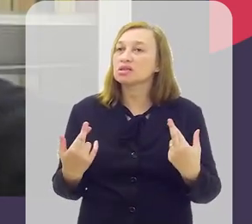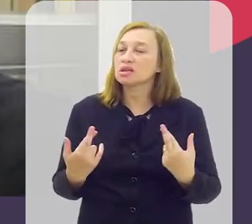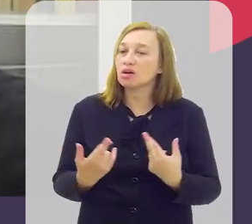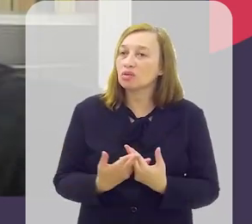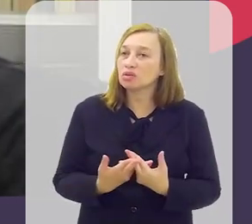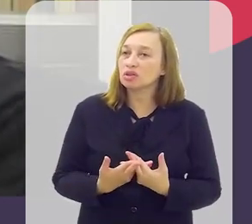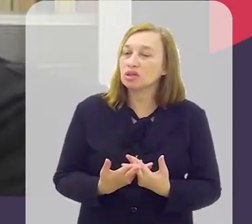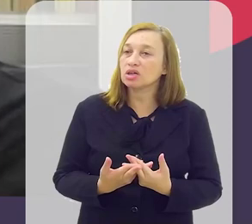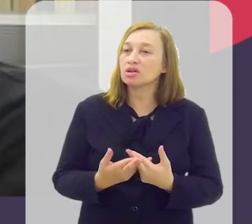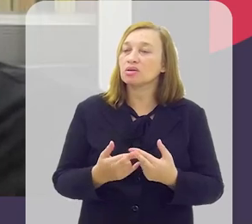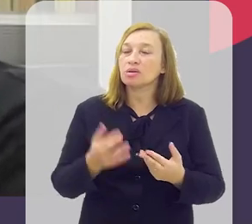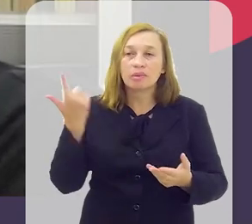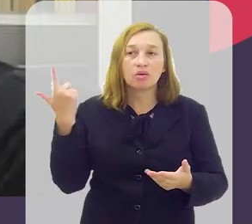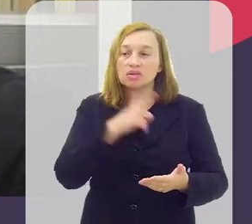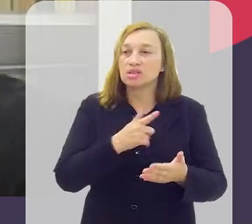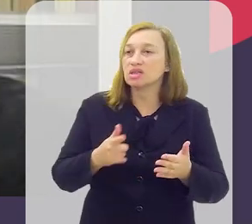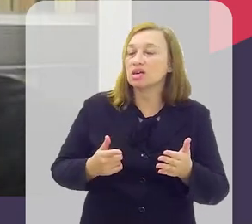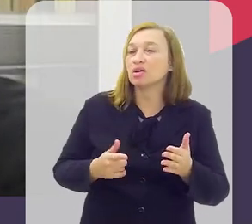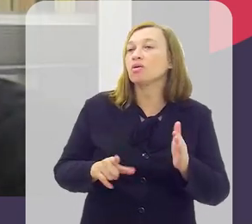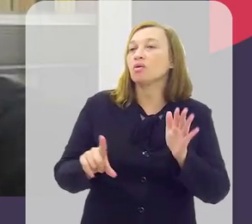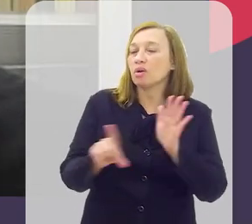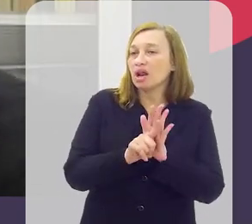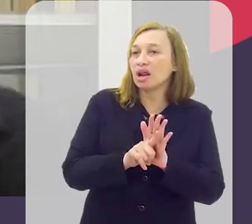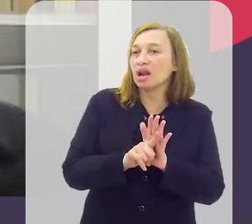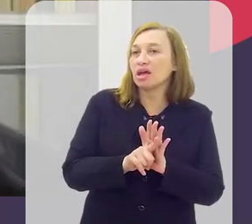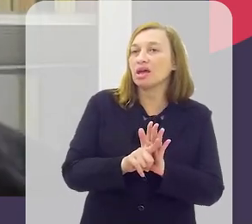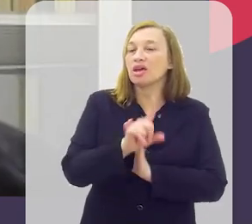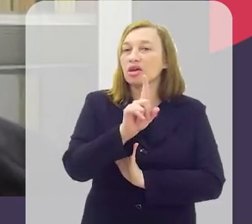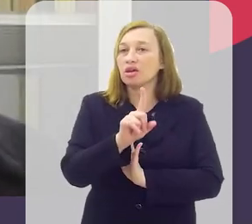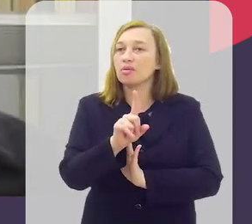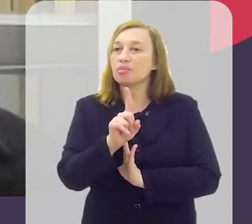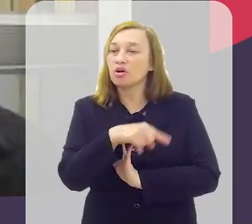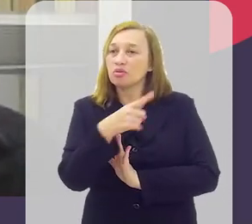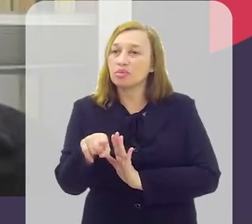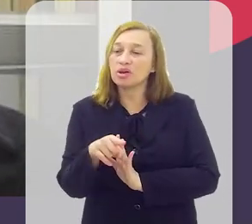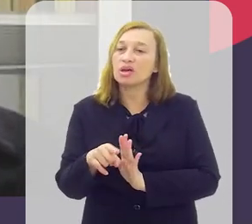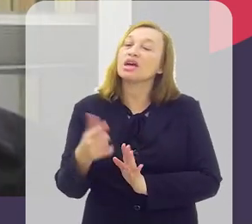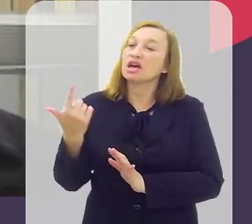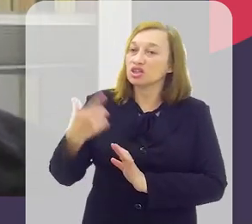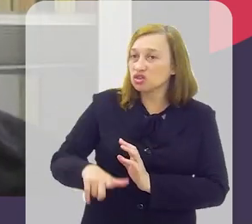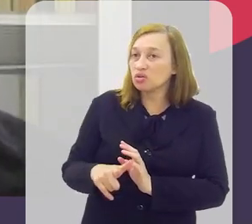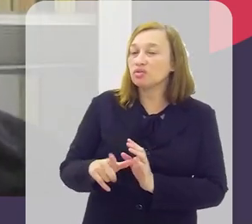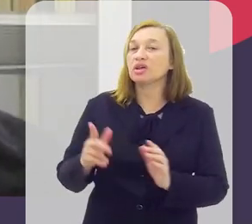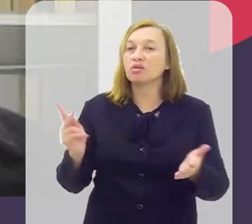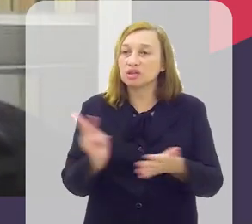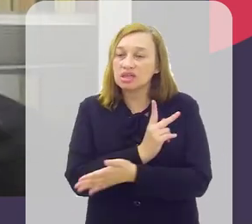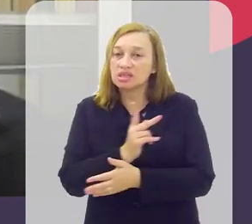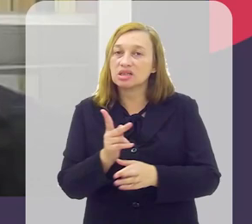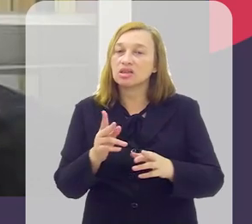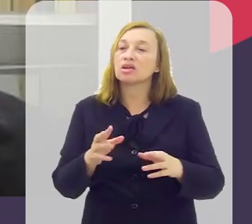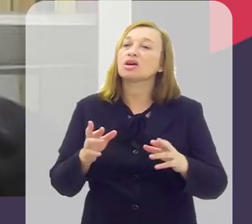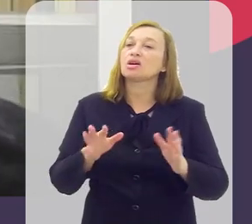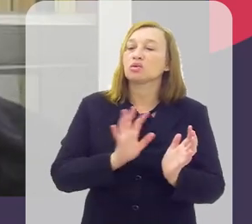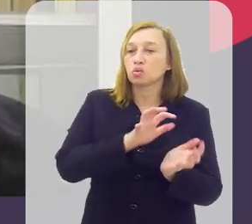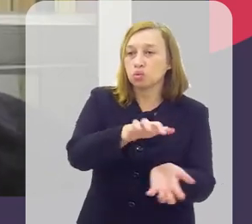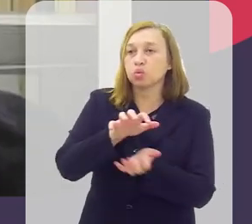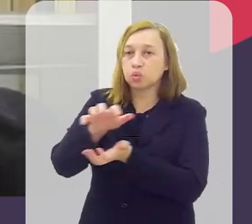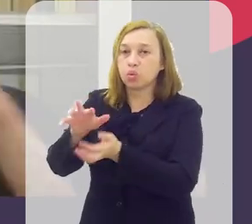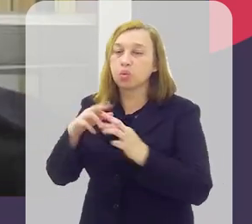conseguiram lutar para que uma lei entrasse em vigor e proibisse isso. E é mais ou menos isso que está acontecendo mais uma vez. Os entregadores têm se